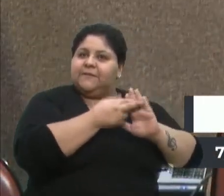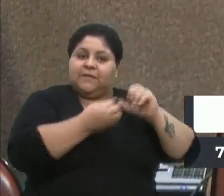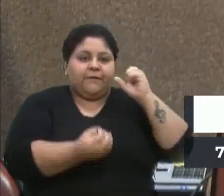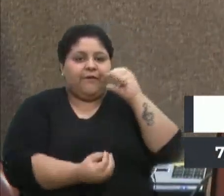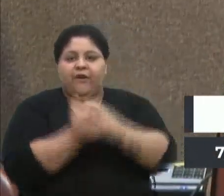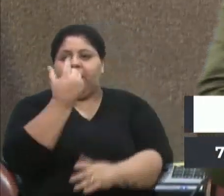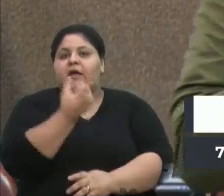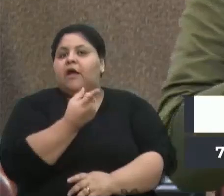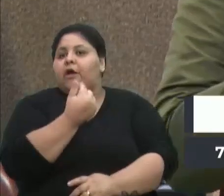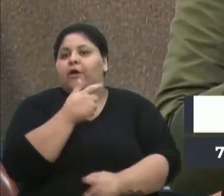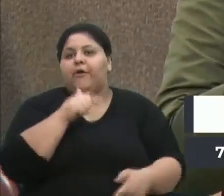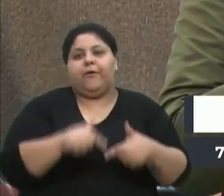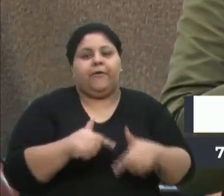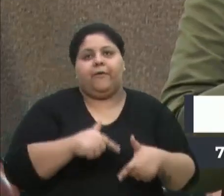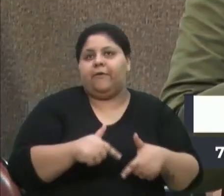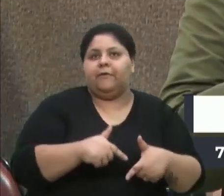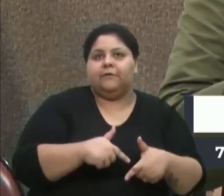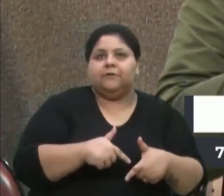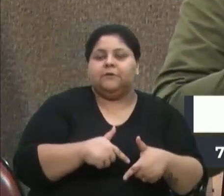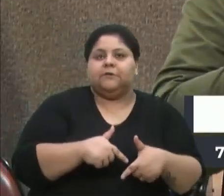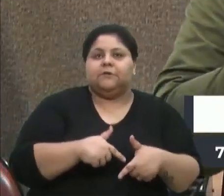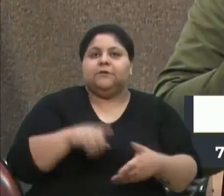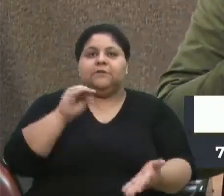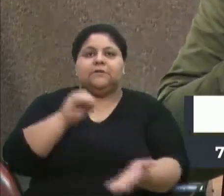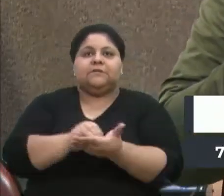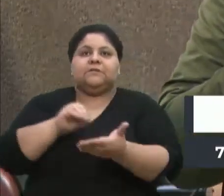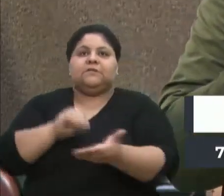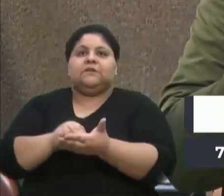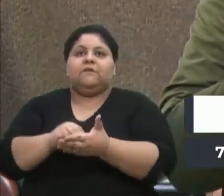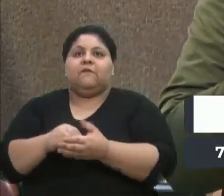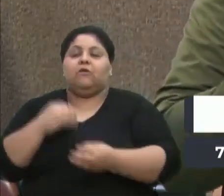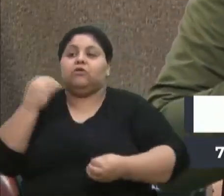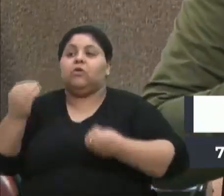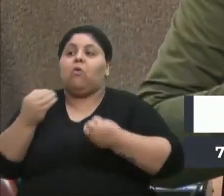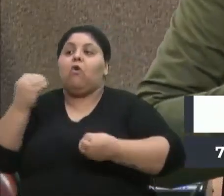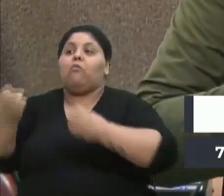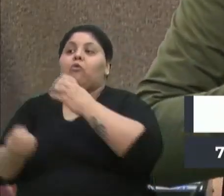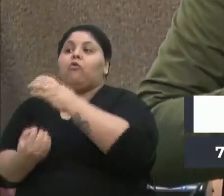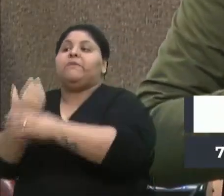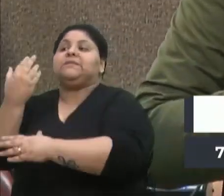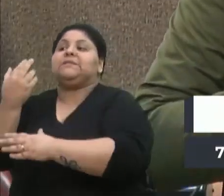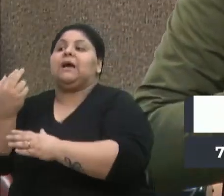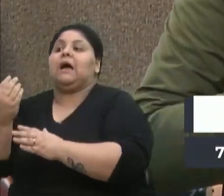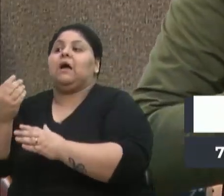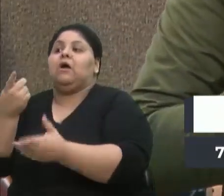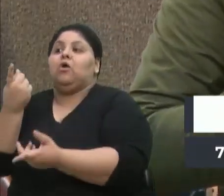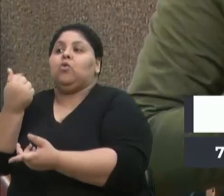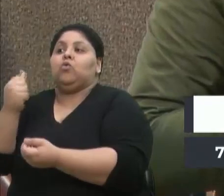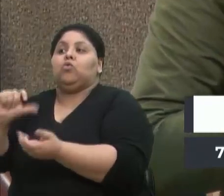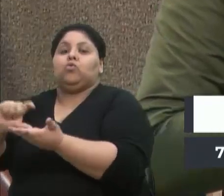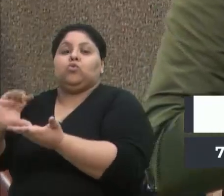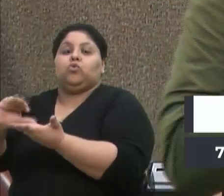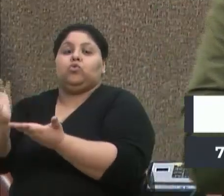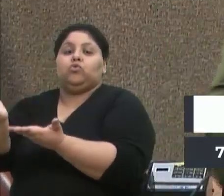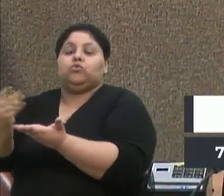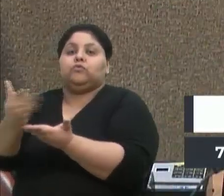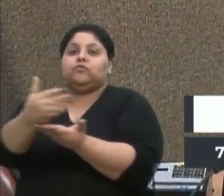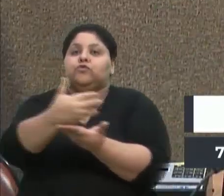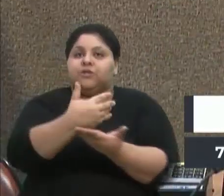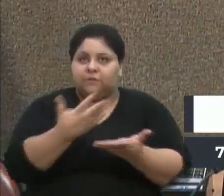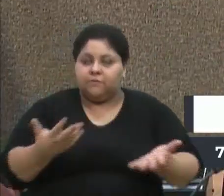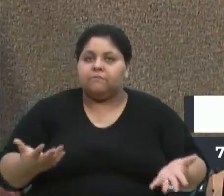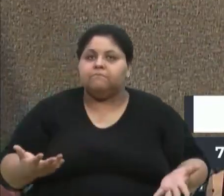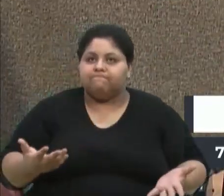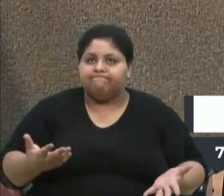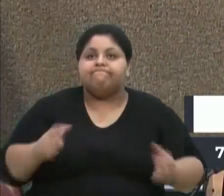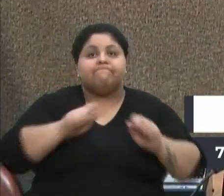município executar sem ter previsão legal de onde virão esses recursos. Então, é importante deixar isso claro. Eu